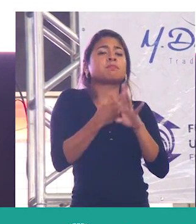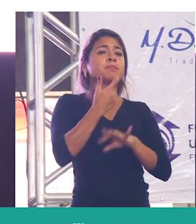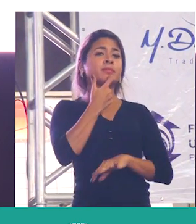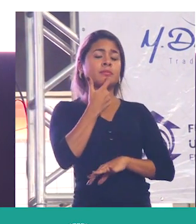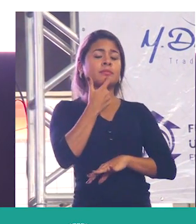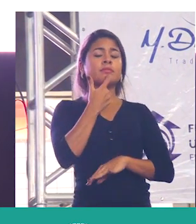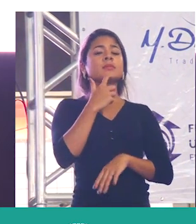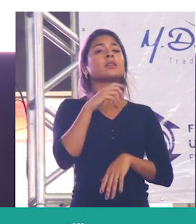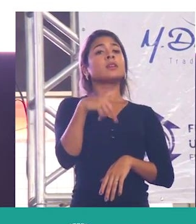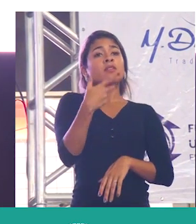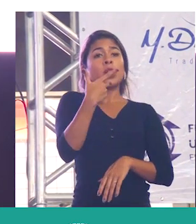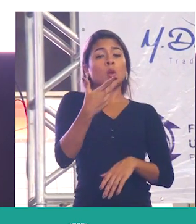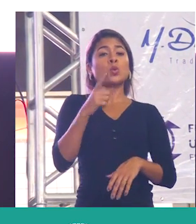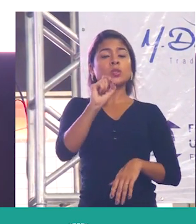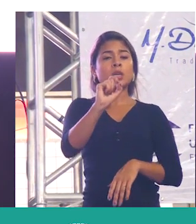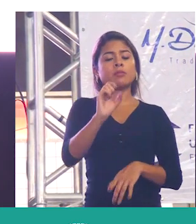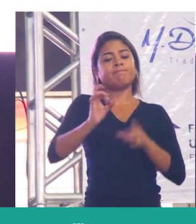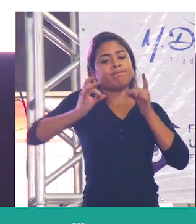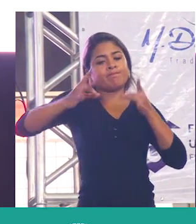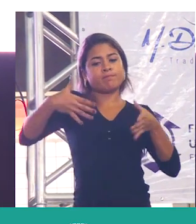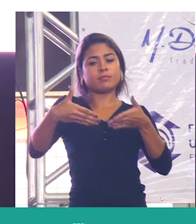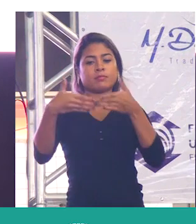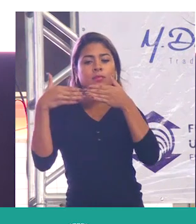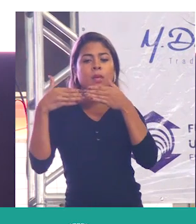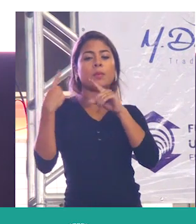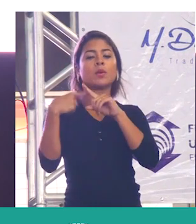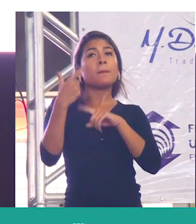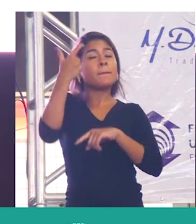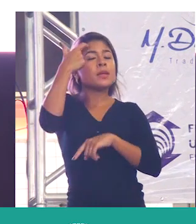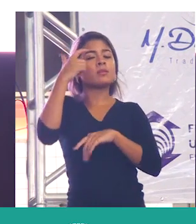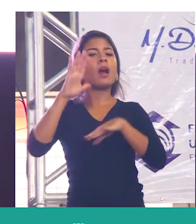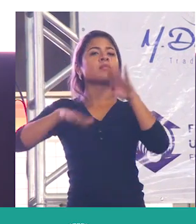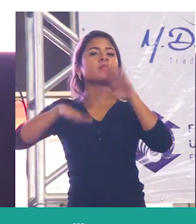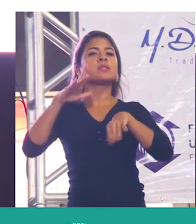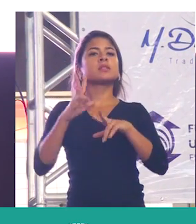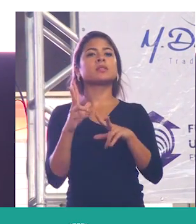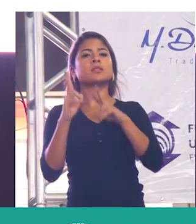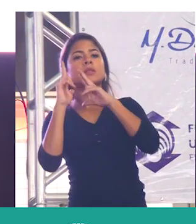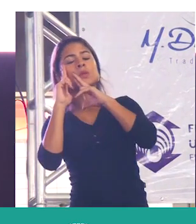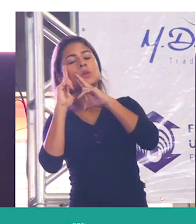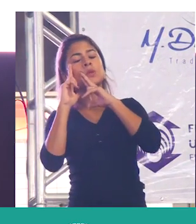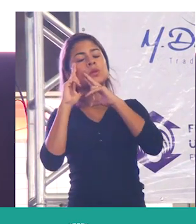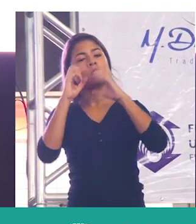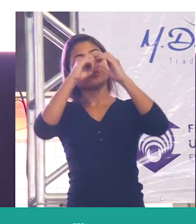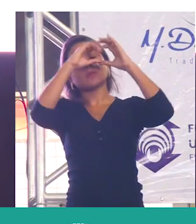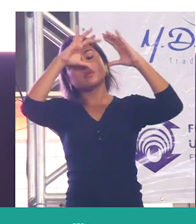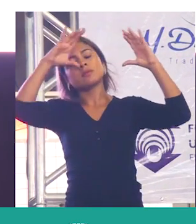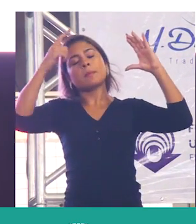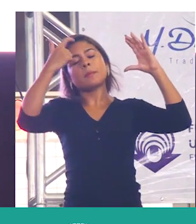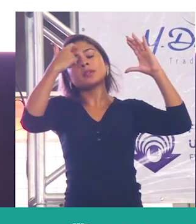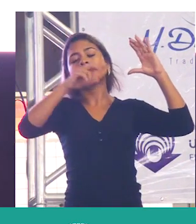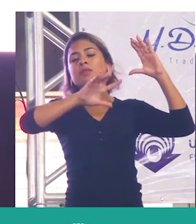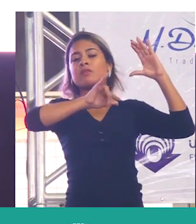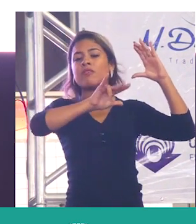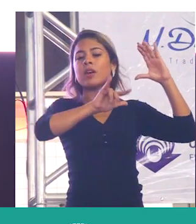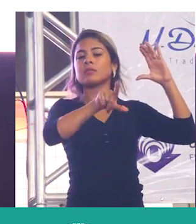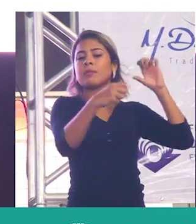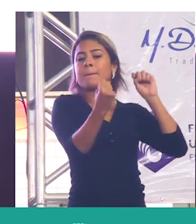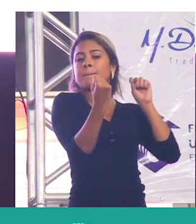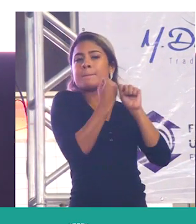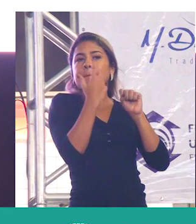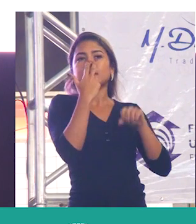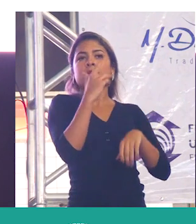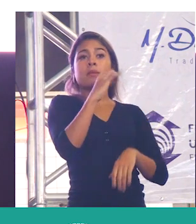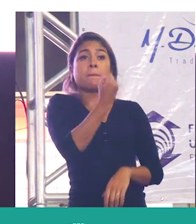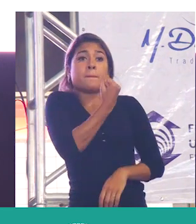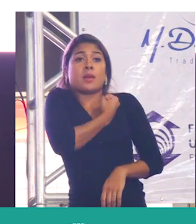que tinha pesadelos e nos pesadelos ele sonhava que iria ser assassinado. Muita gente não